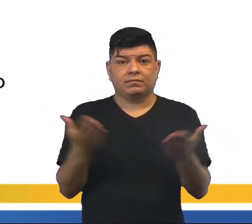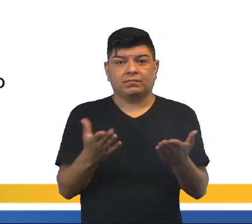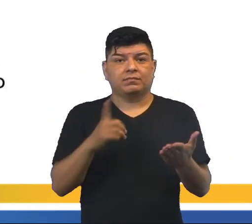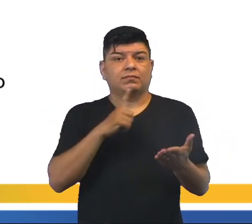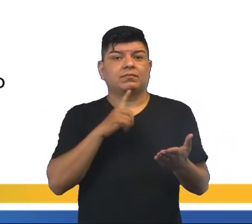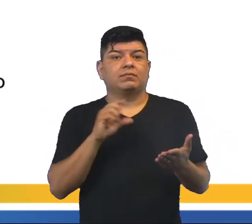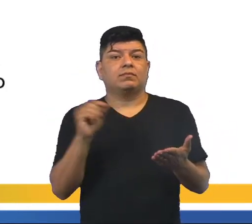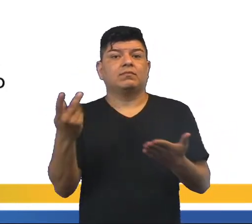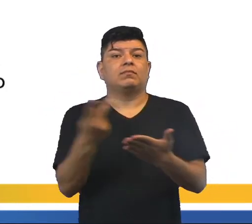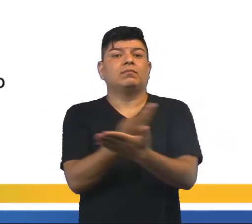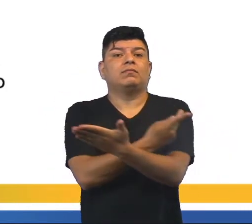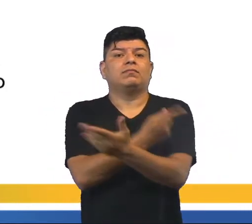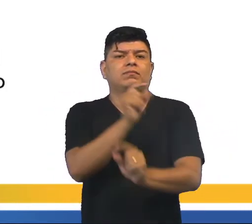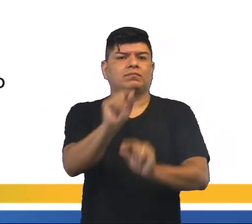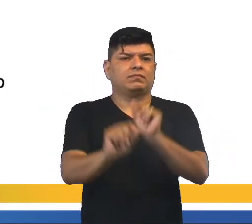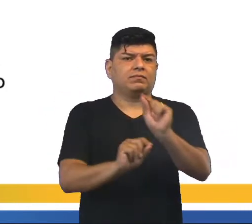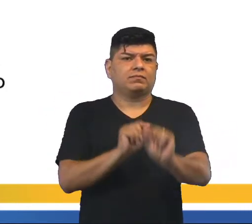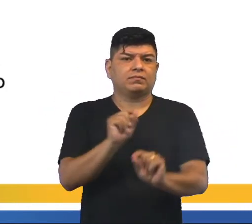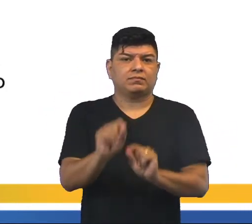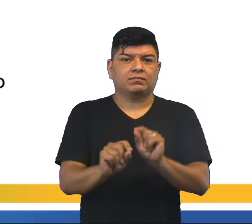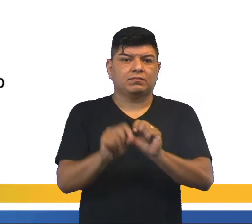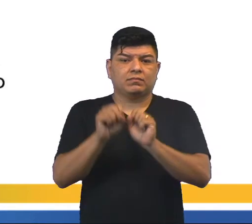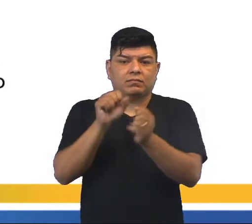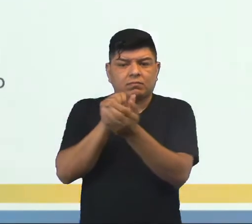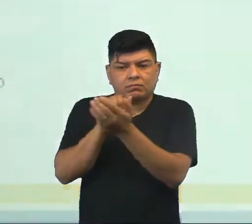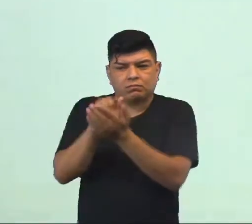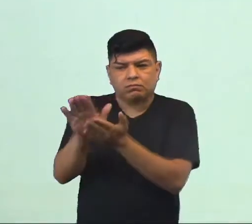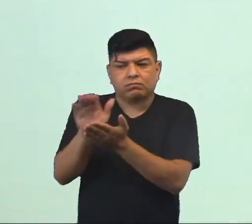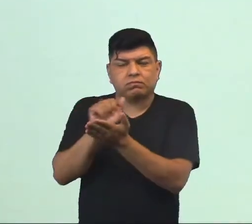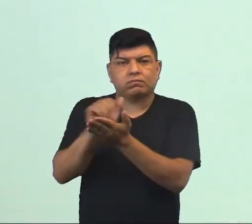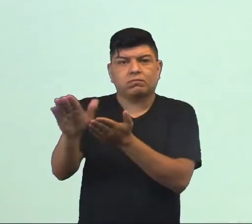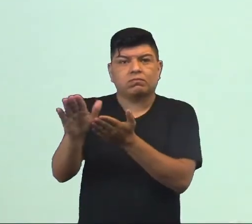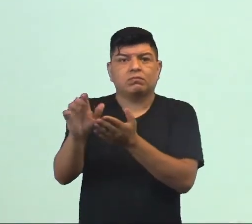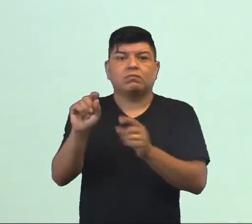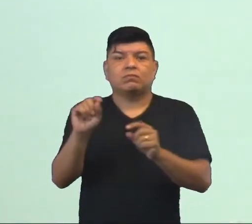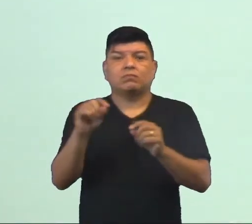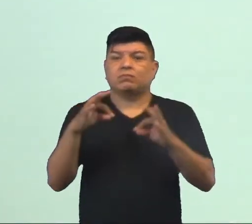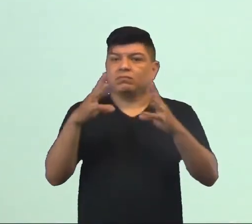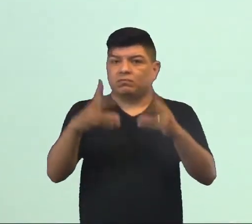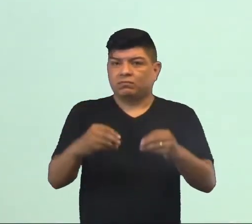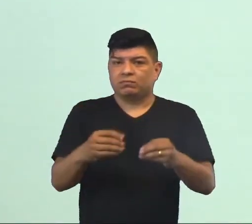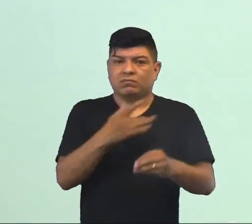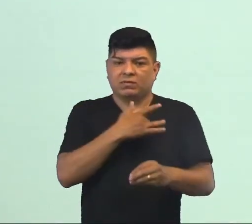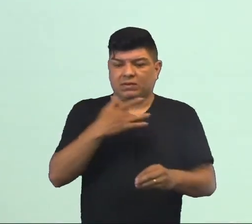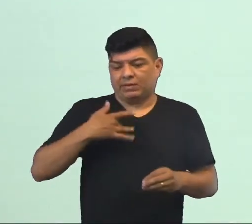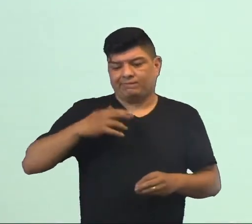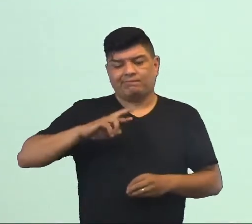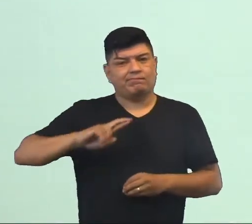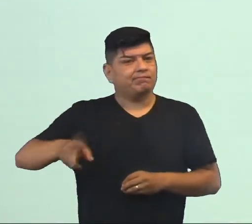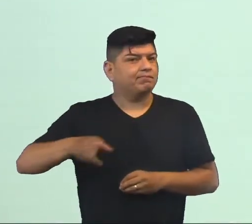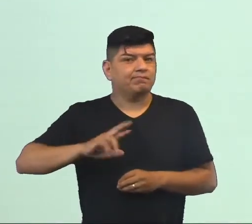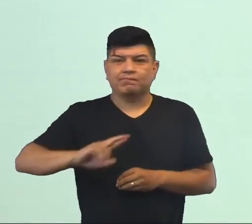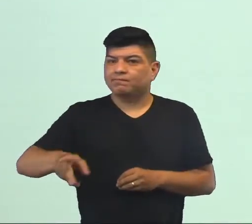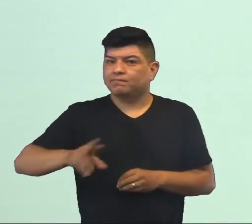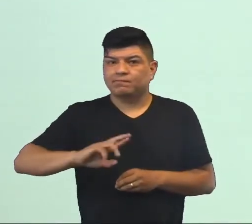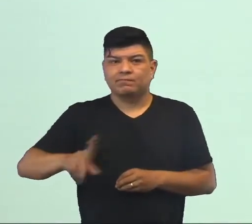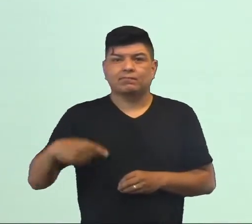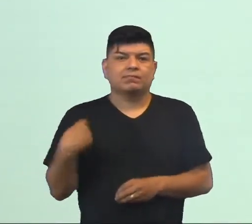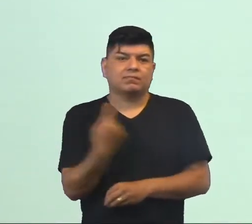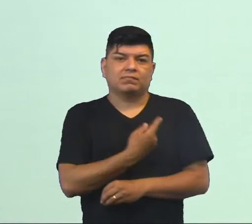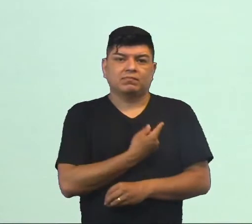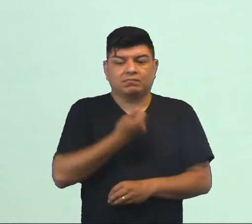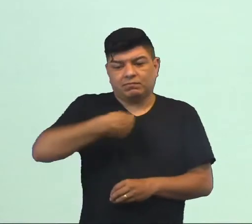que acontece? Acontece a eliminação daquilo que não é saudável, né, daquilo que o nosso corpo